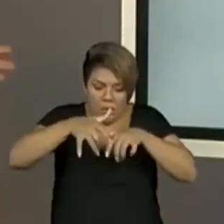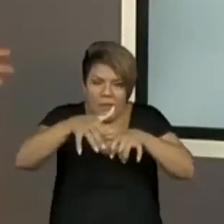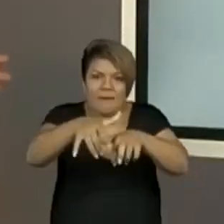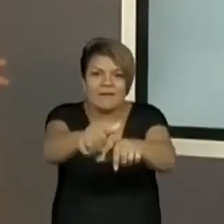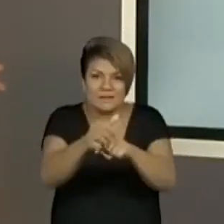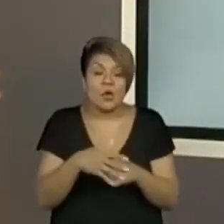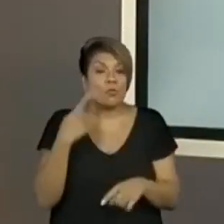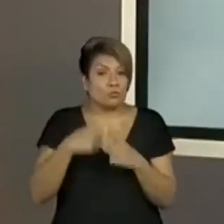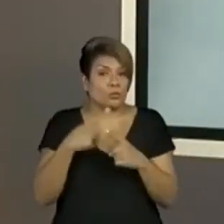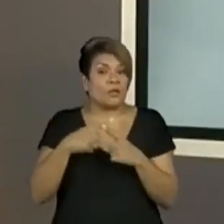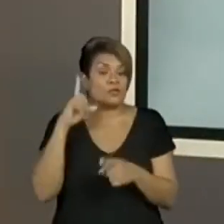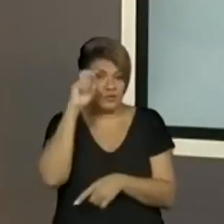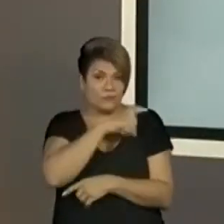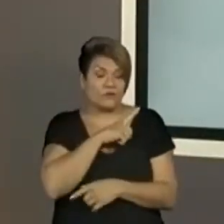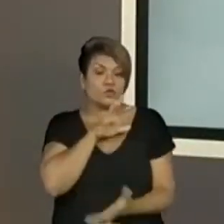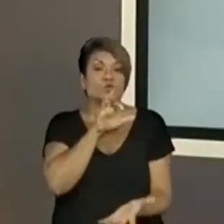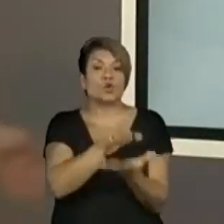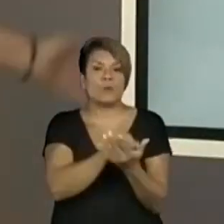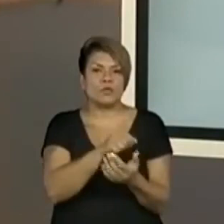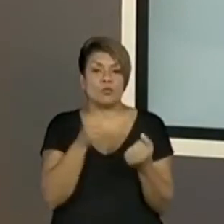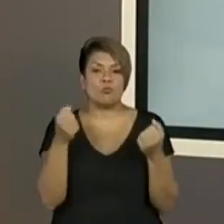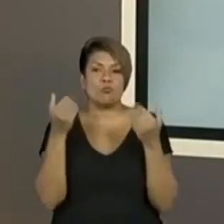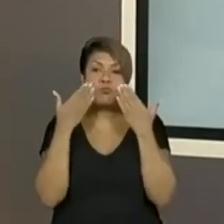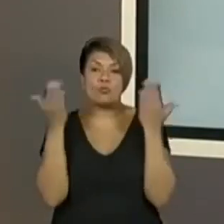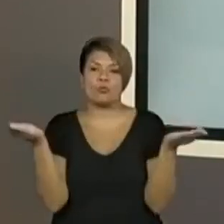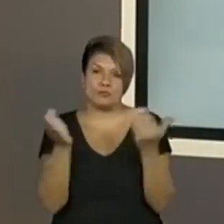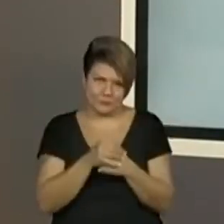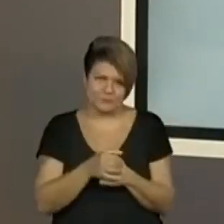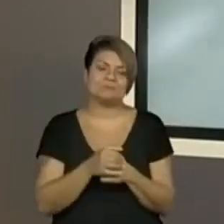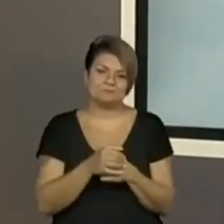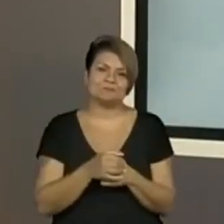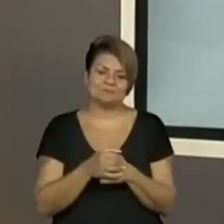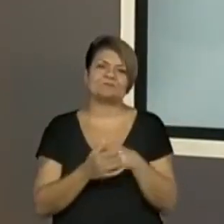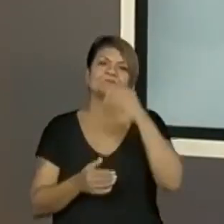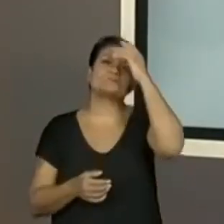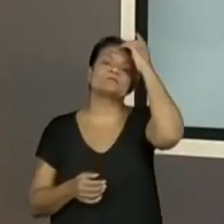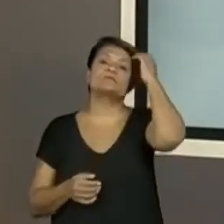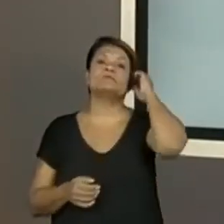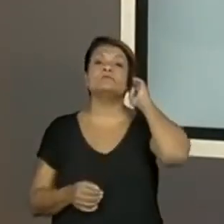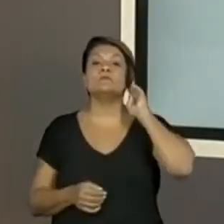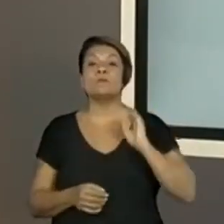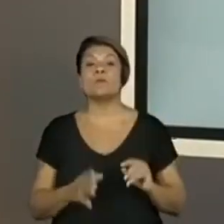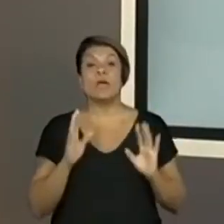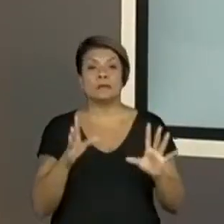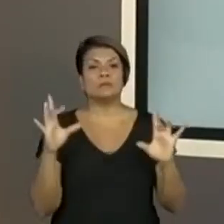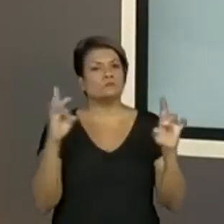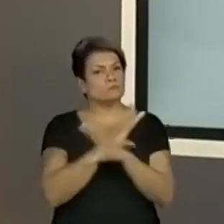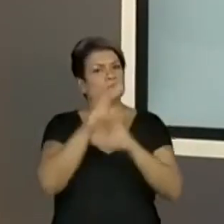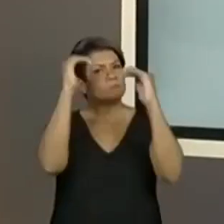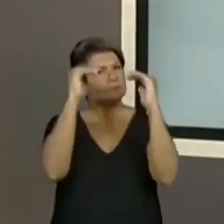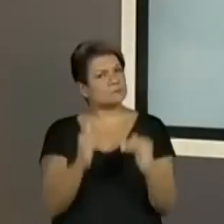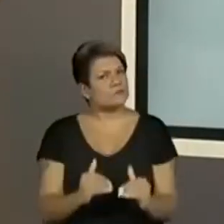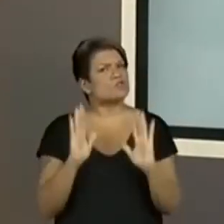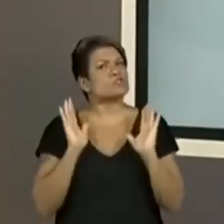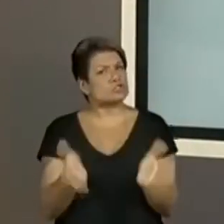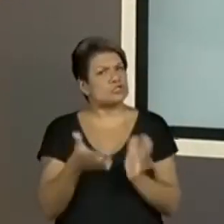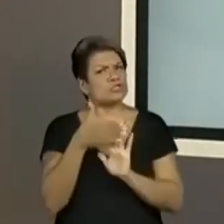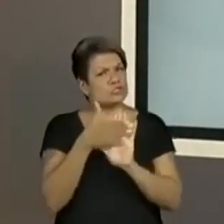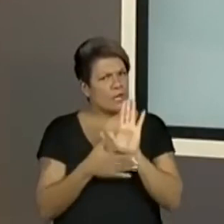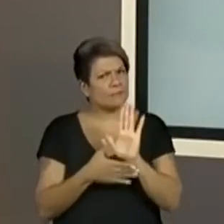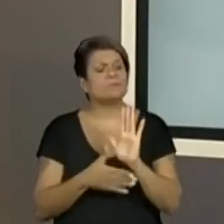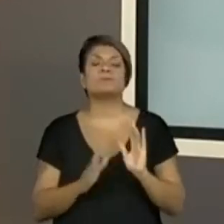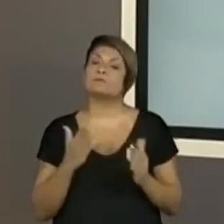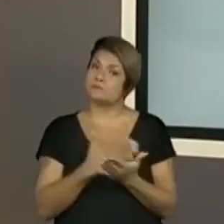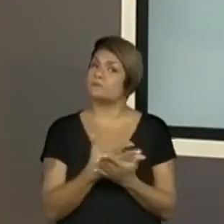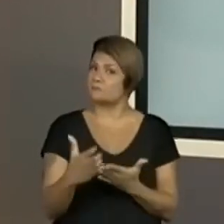domínio público, né, professor? Isso. E vocês também sabem. Olha só, chegamos, completamos toda a capa do livro, vamos